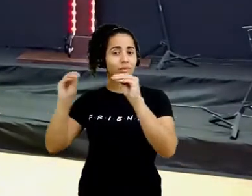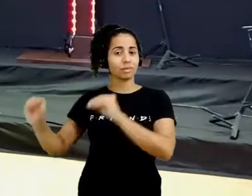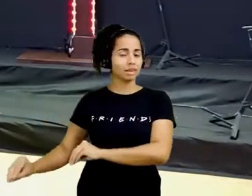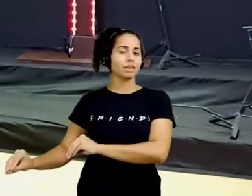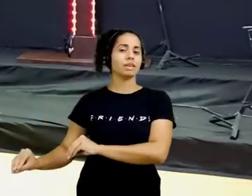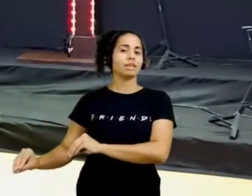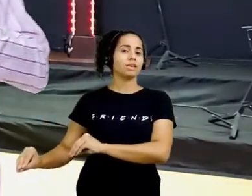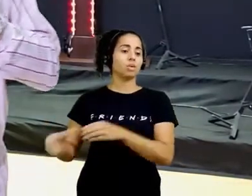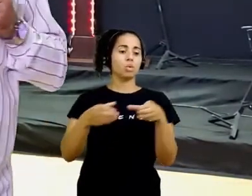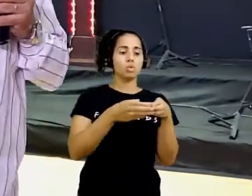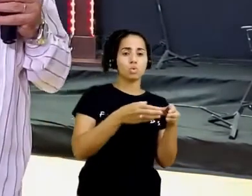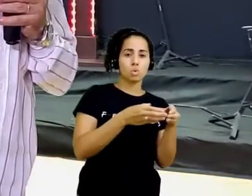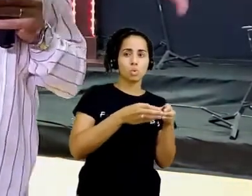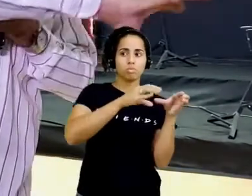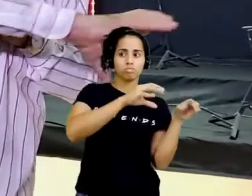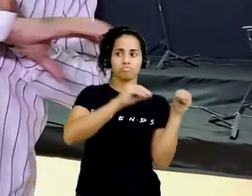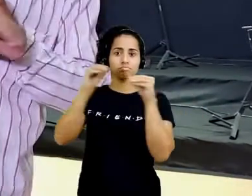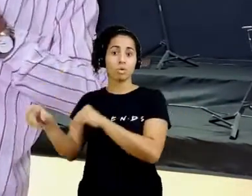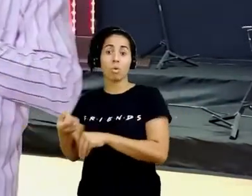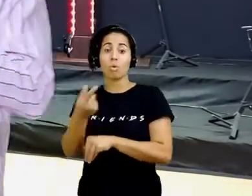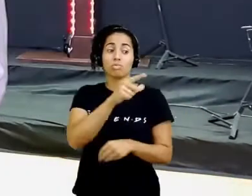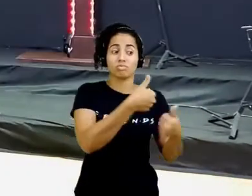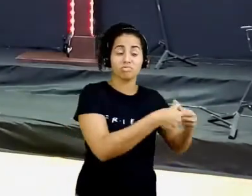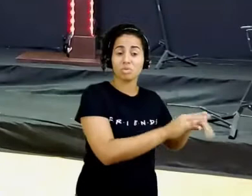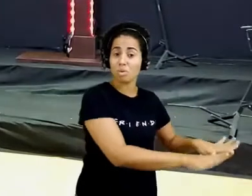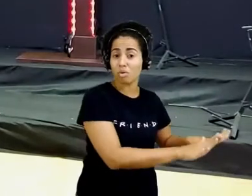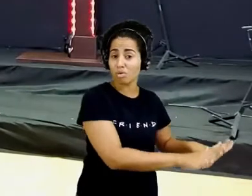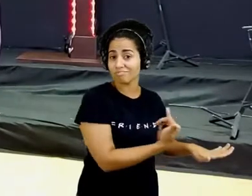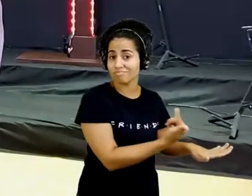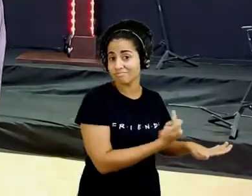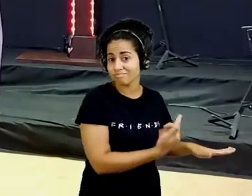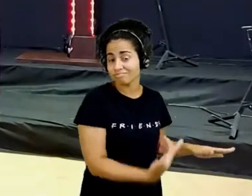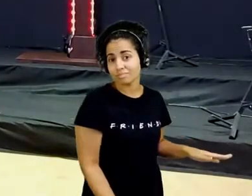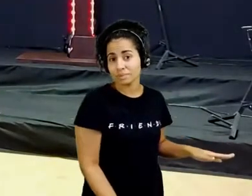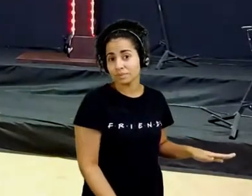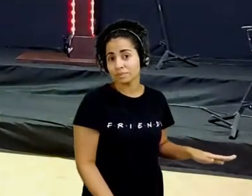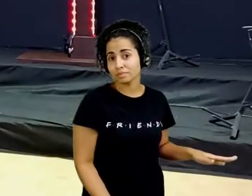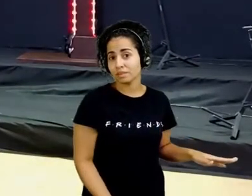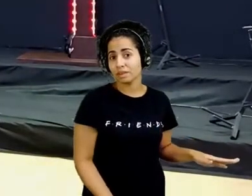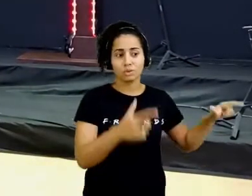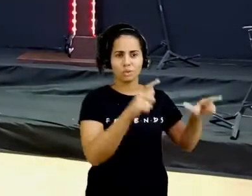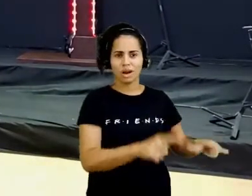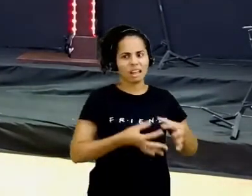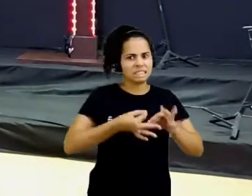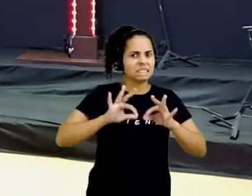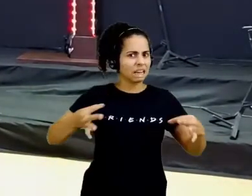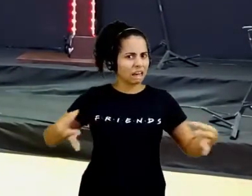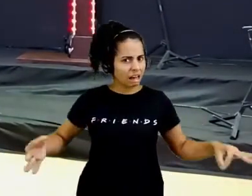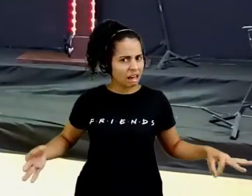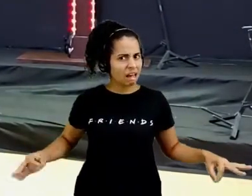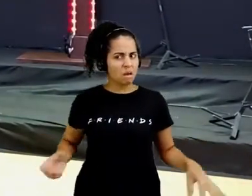embora cativa, alguns outros ficaram. Uma terra, como eu já falei, distante, um